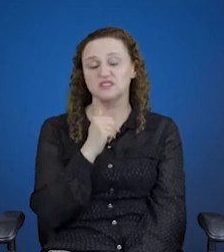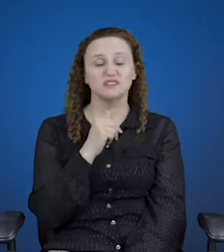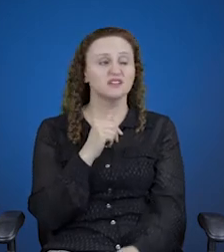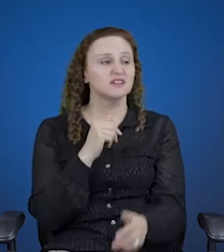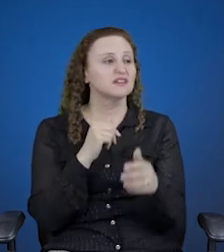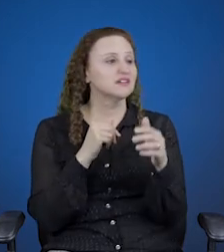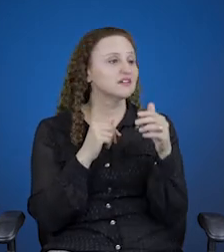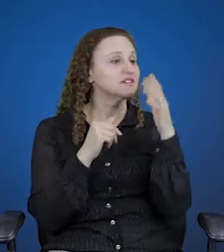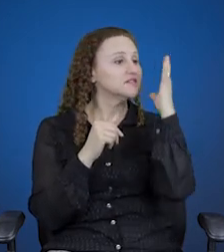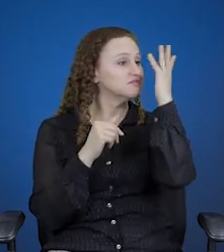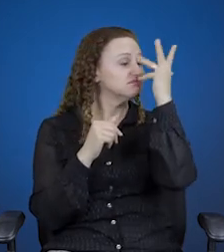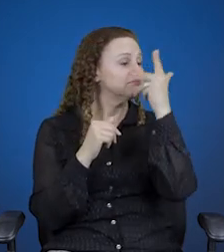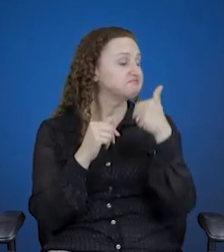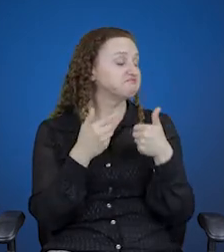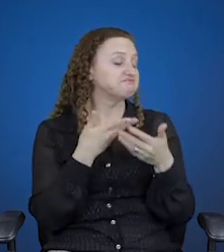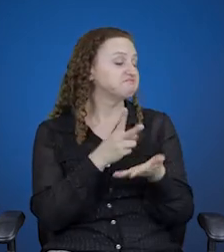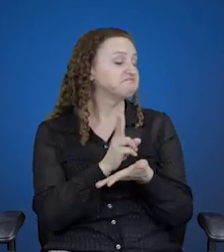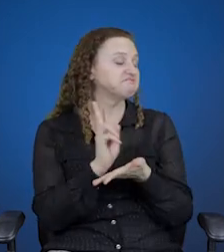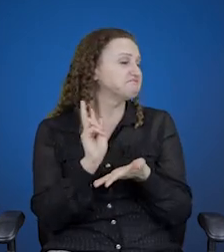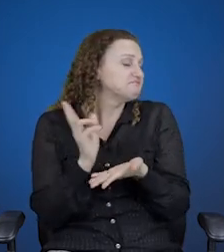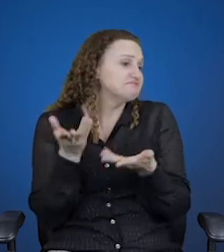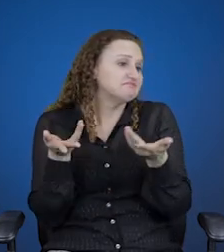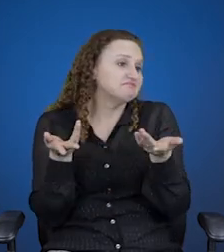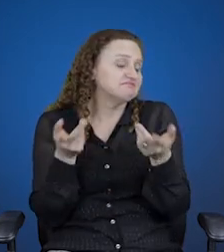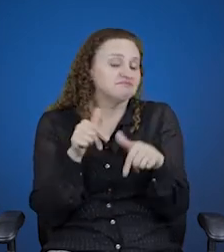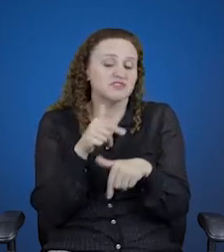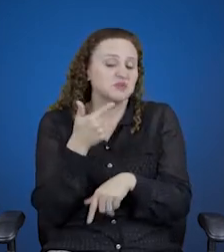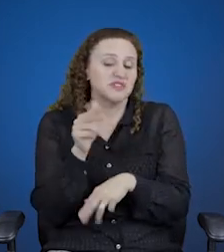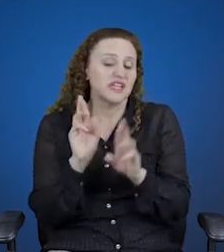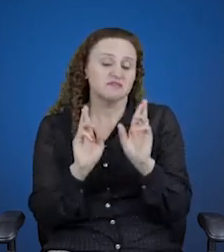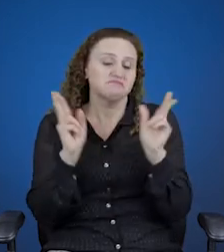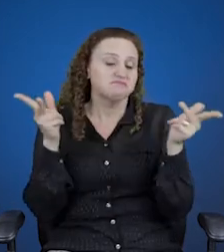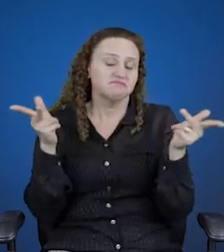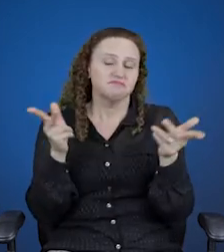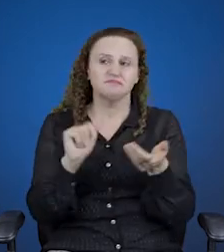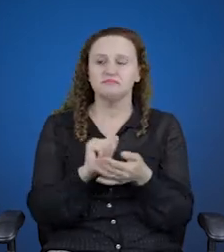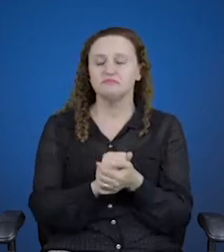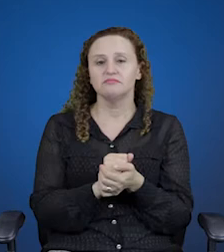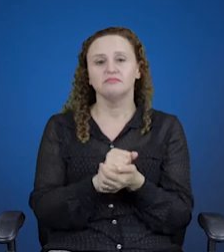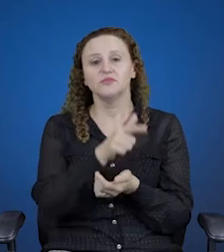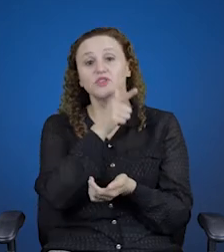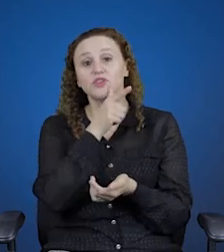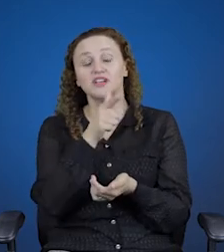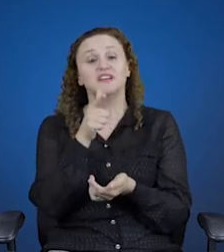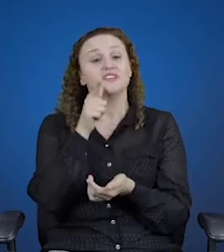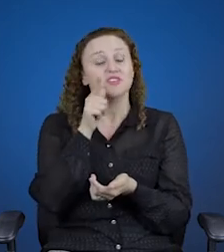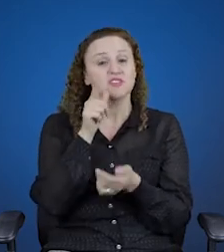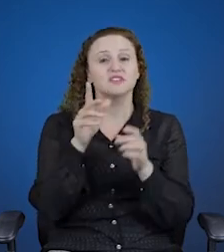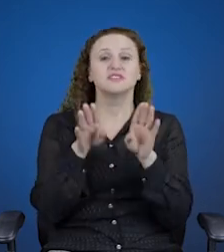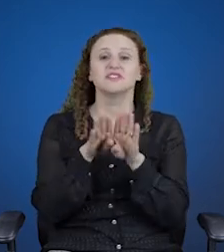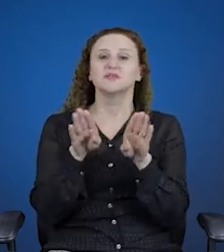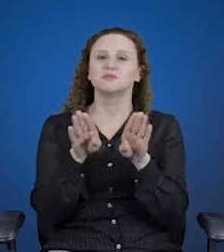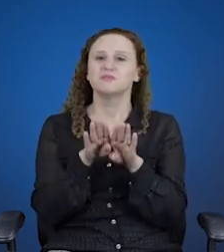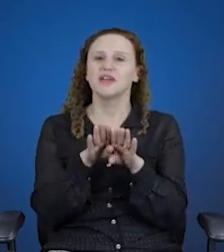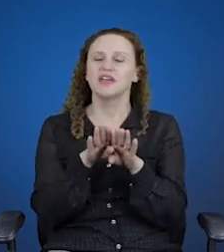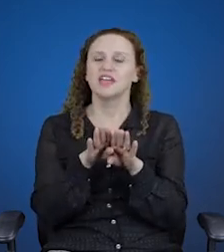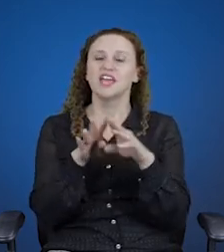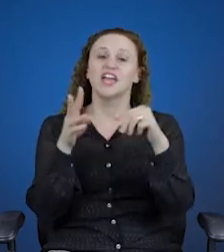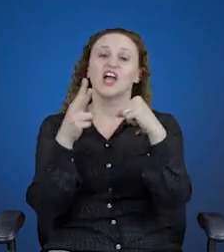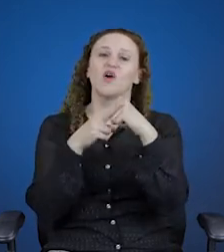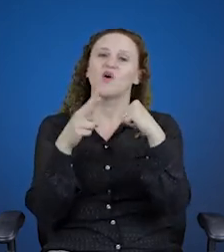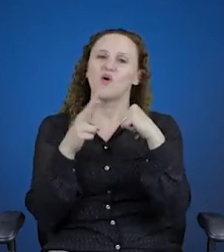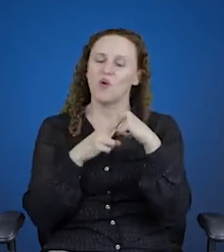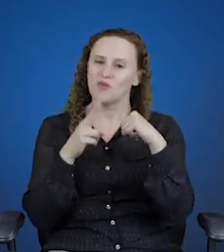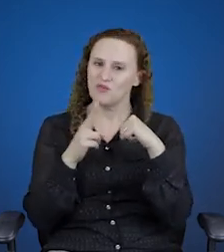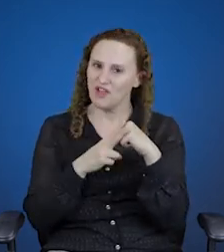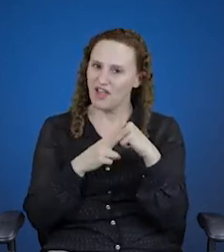bonita Maria vai continuar sendo bonita Então não tem a distinção no latim também o